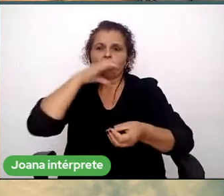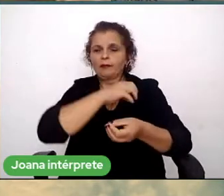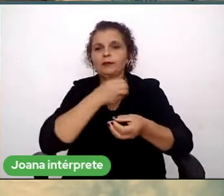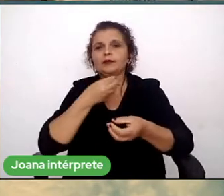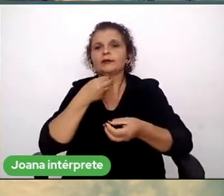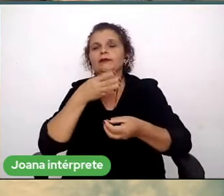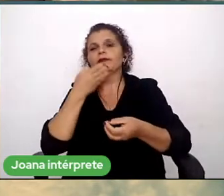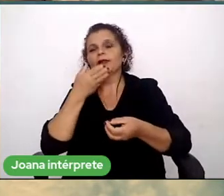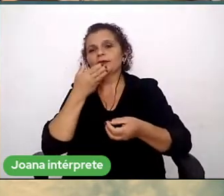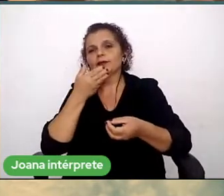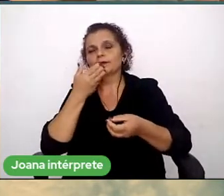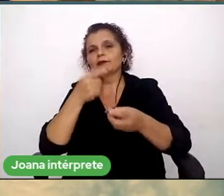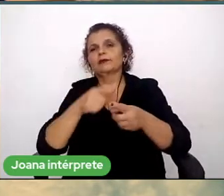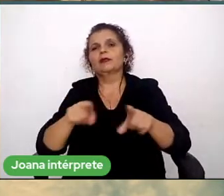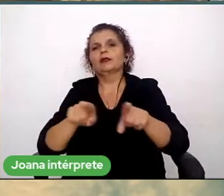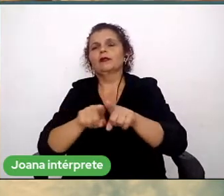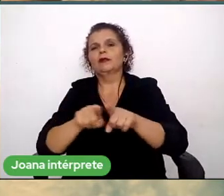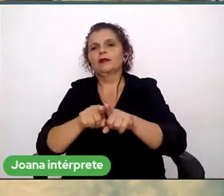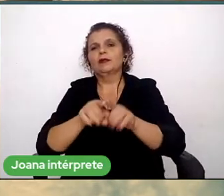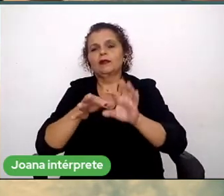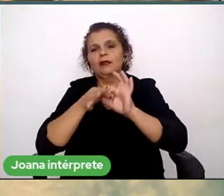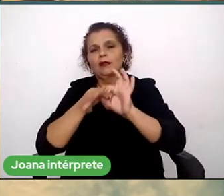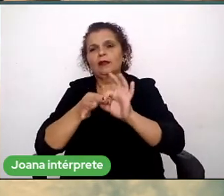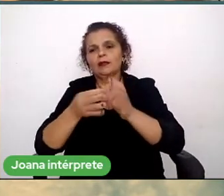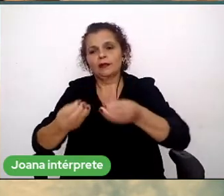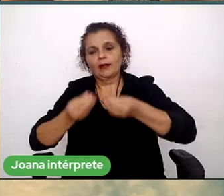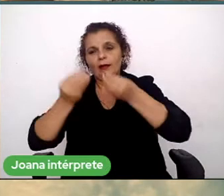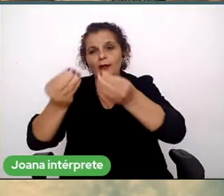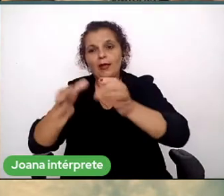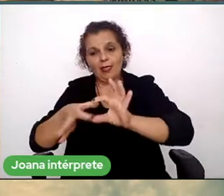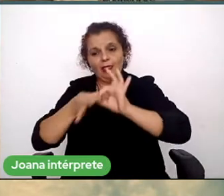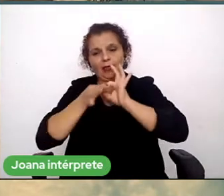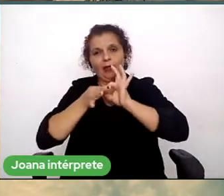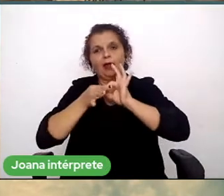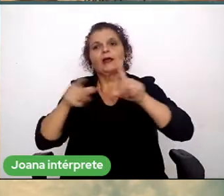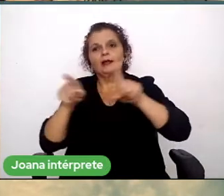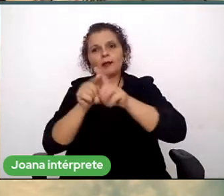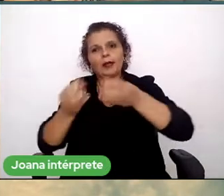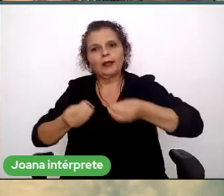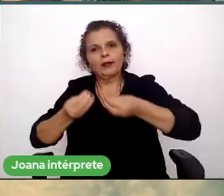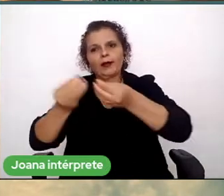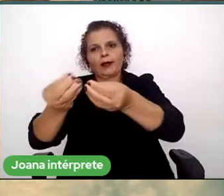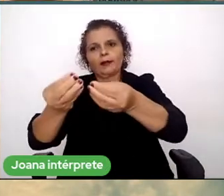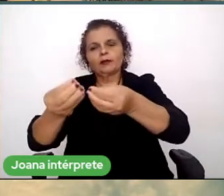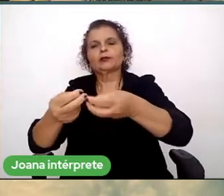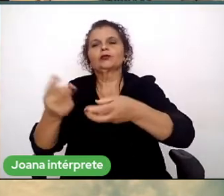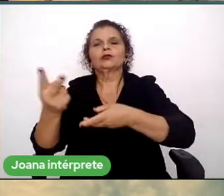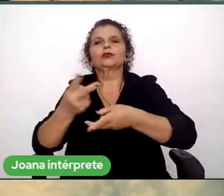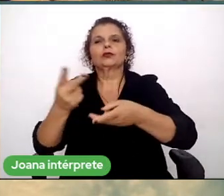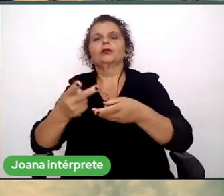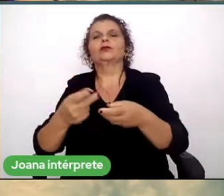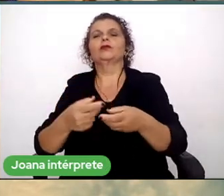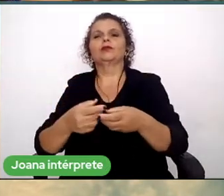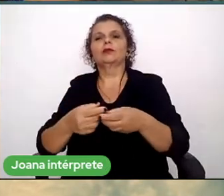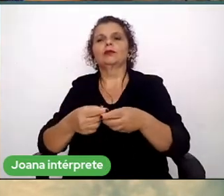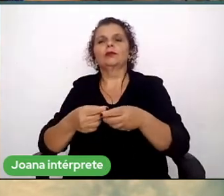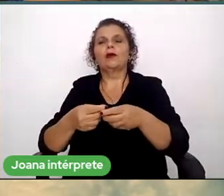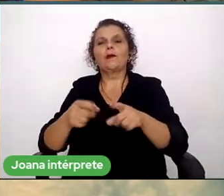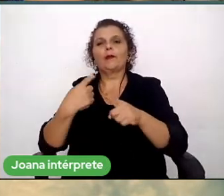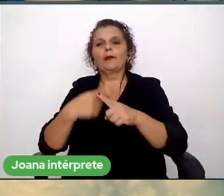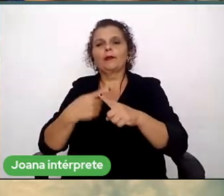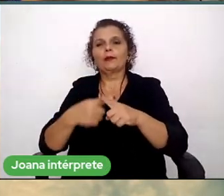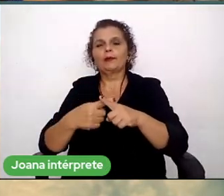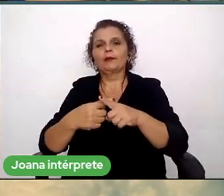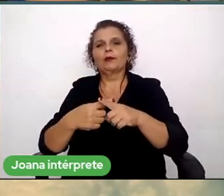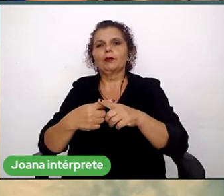integração e integrar e entregar tá então essas duas palavras muito parecidas mesmo É sim esse jogo por quê que